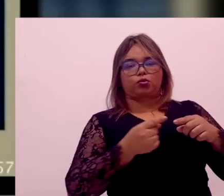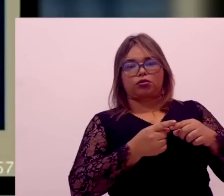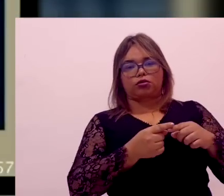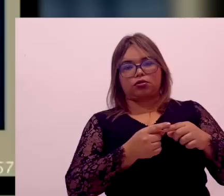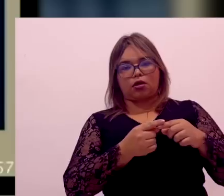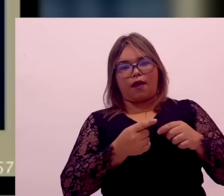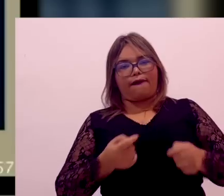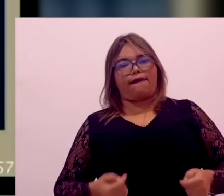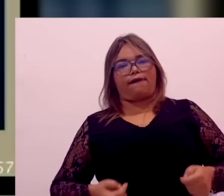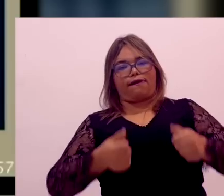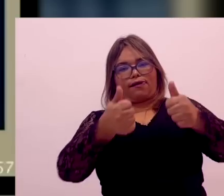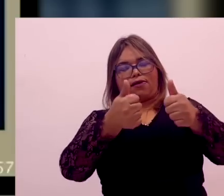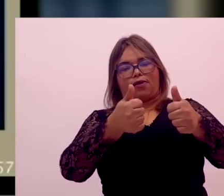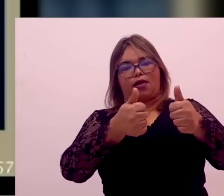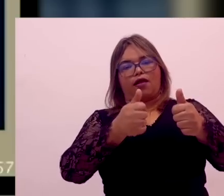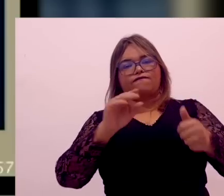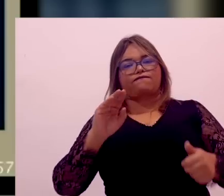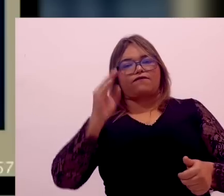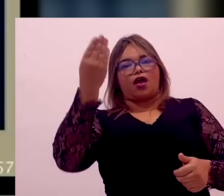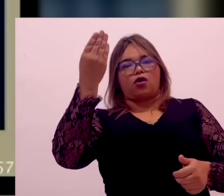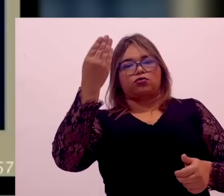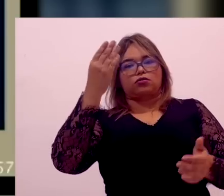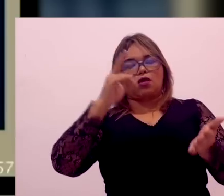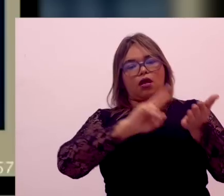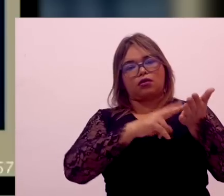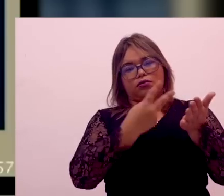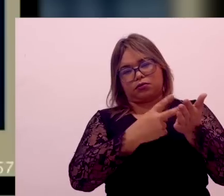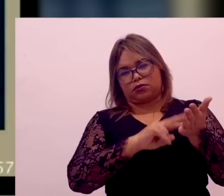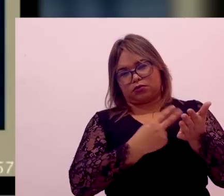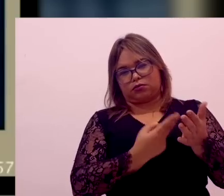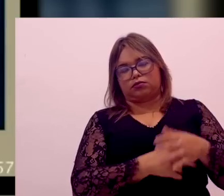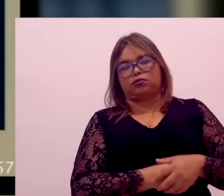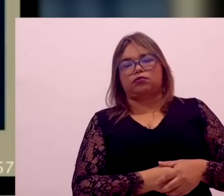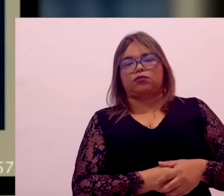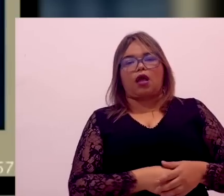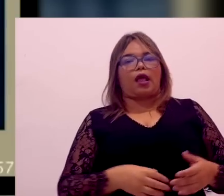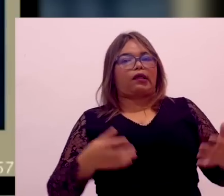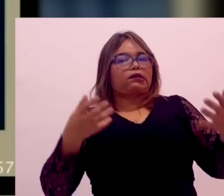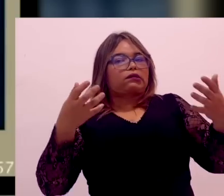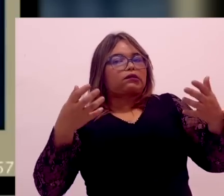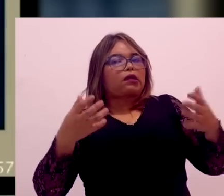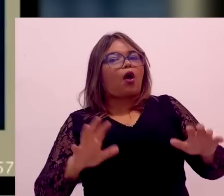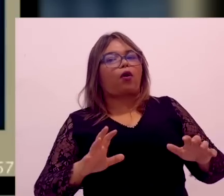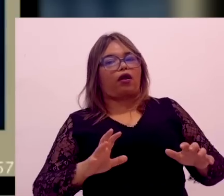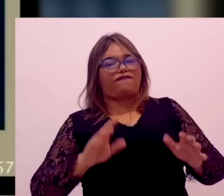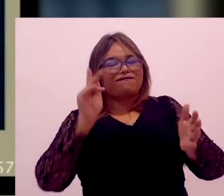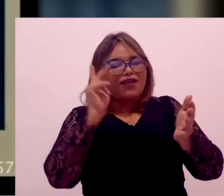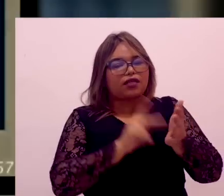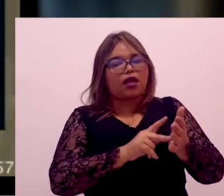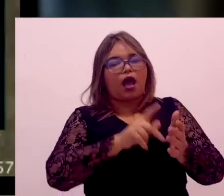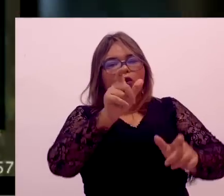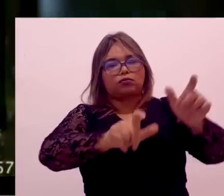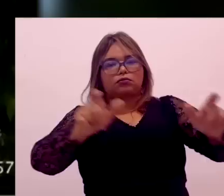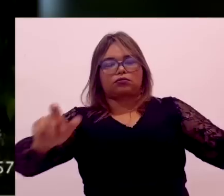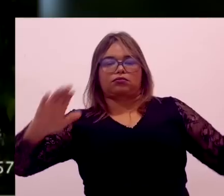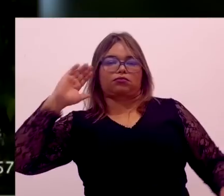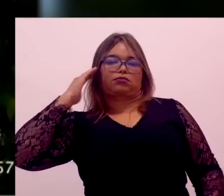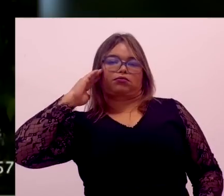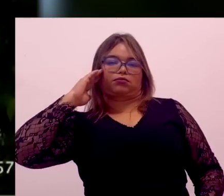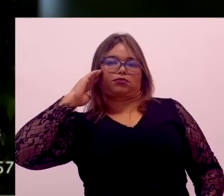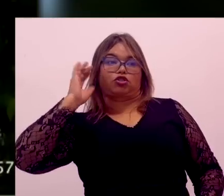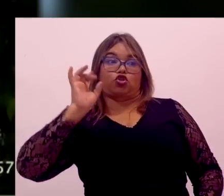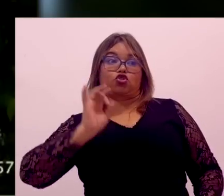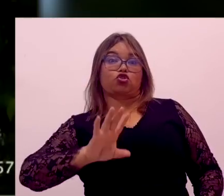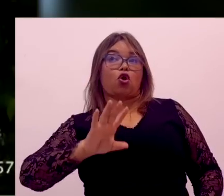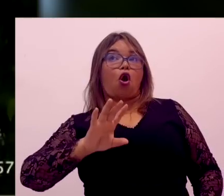Não se quer que ele compreenda isso. O que se quer é que ele pense que compreenda. Não admira que eles não